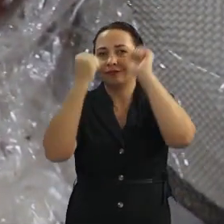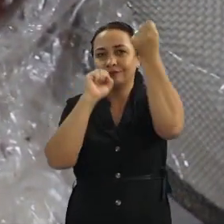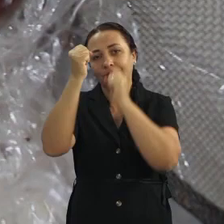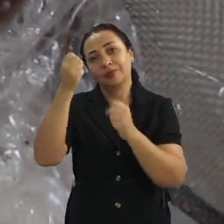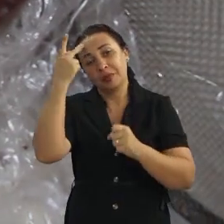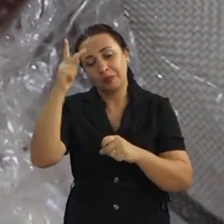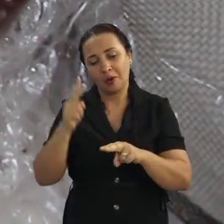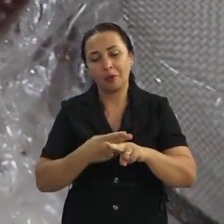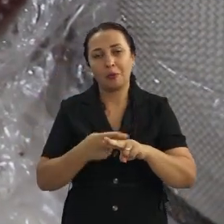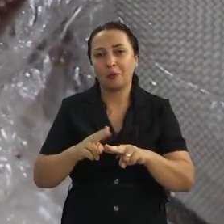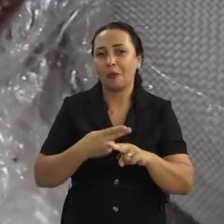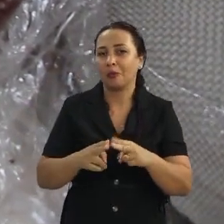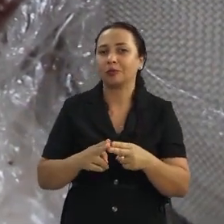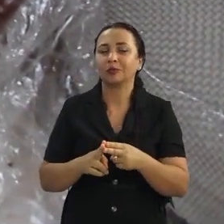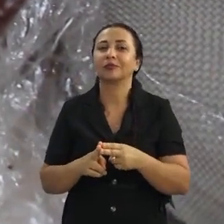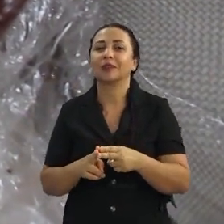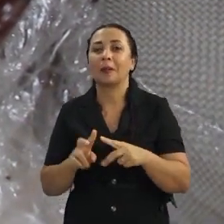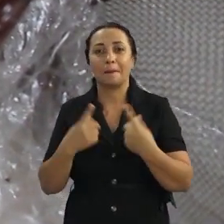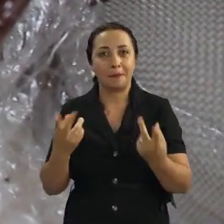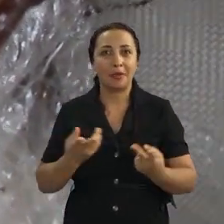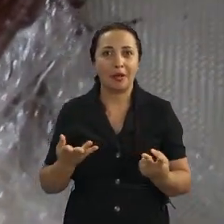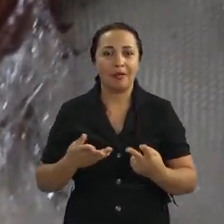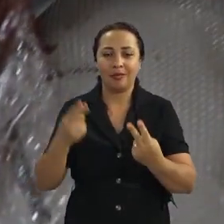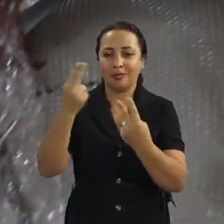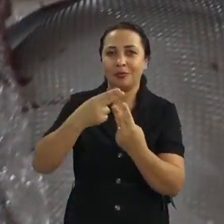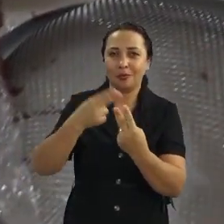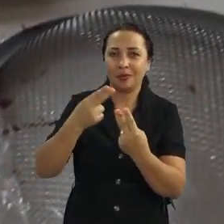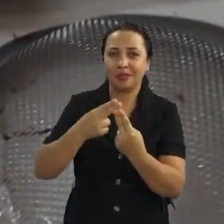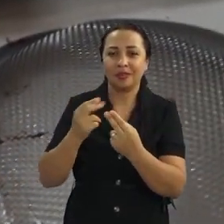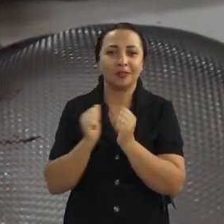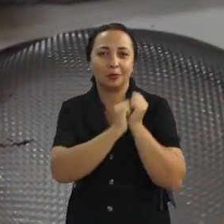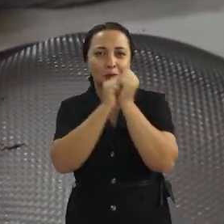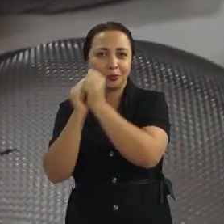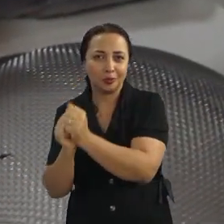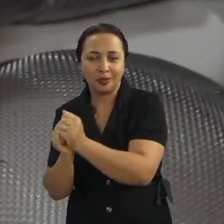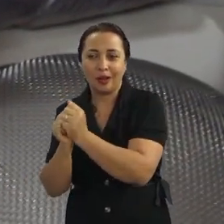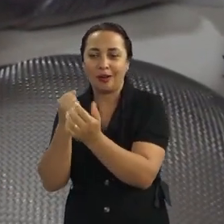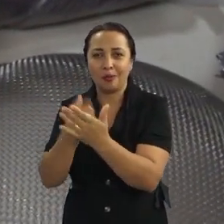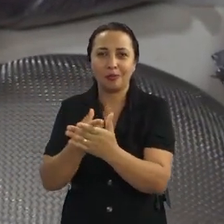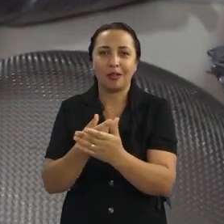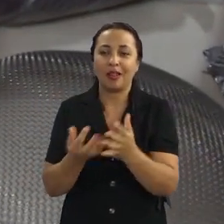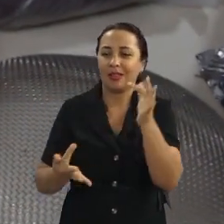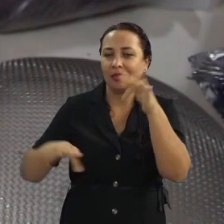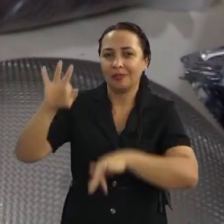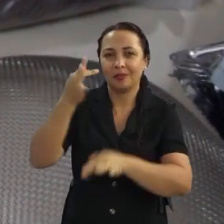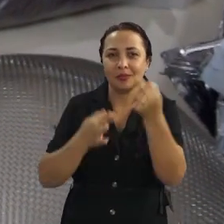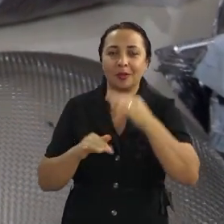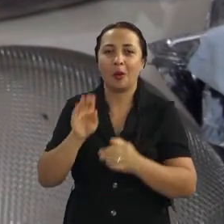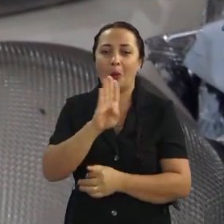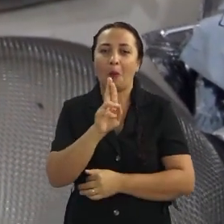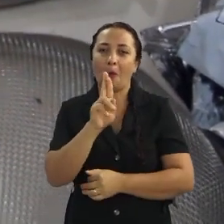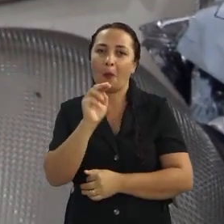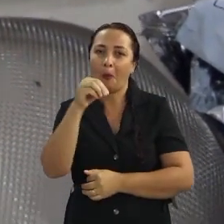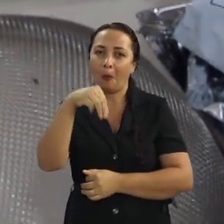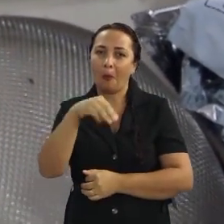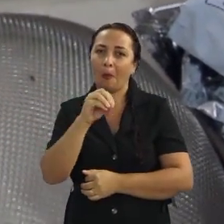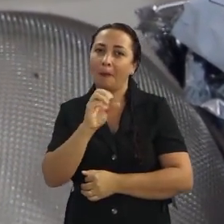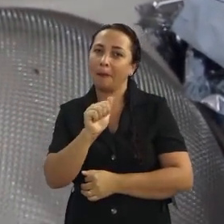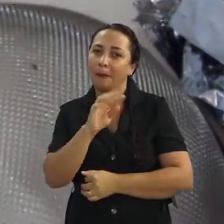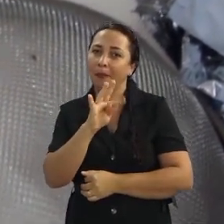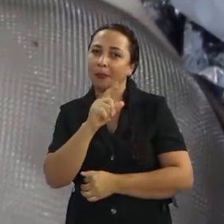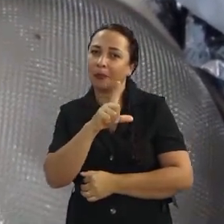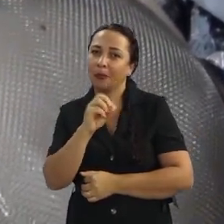mas que a partir de agora com maquinário adquirido pelo Instituto Federal Baiano né juntamente com laboratório de bromatologia